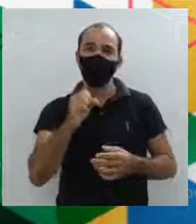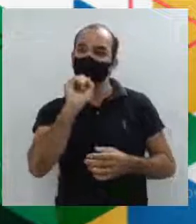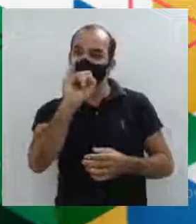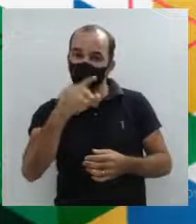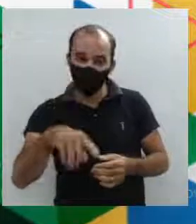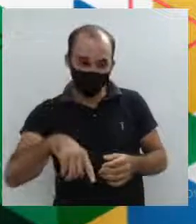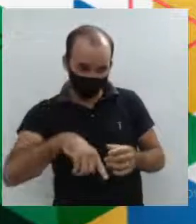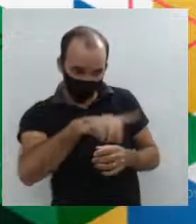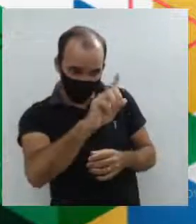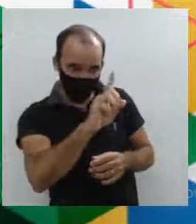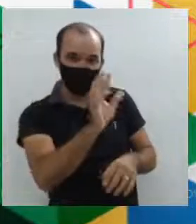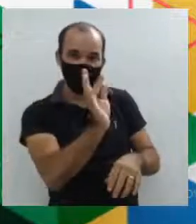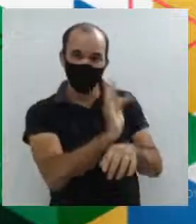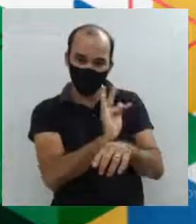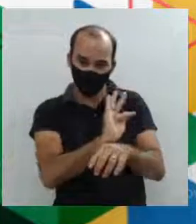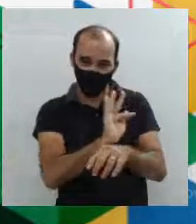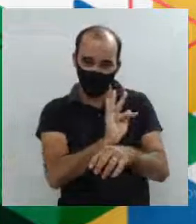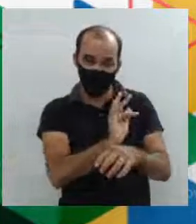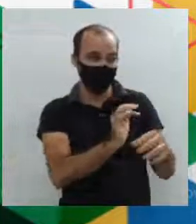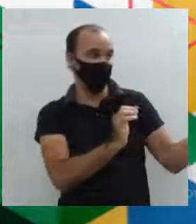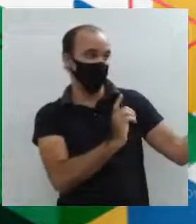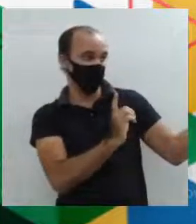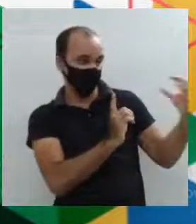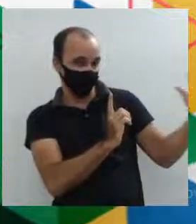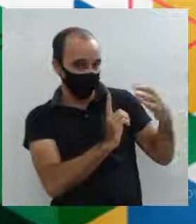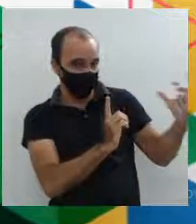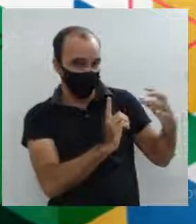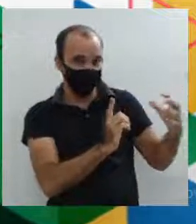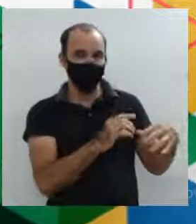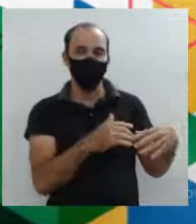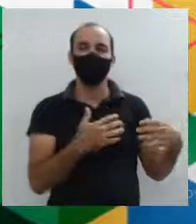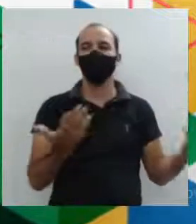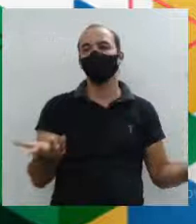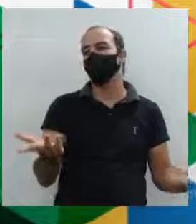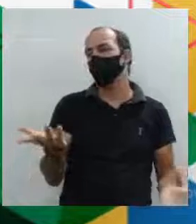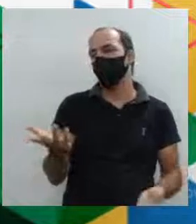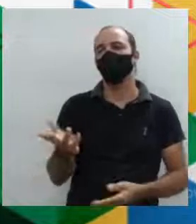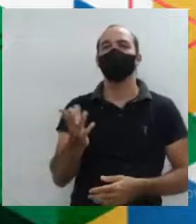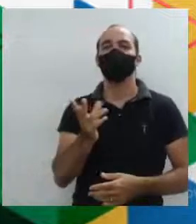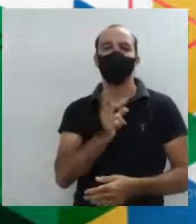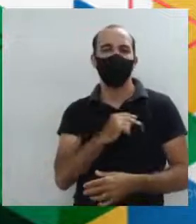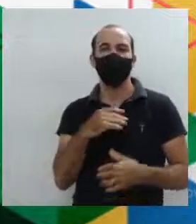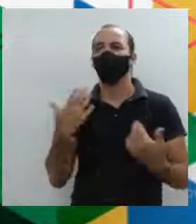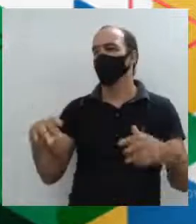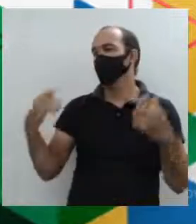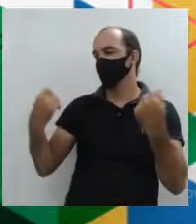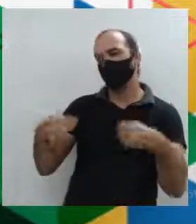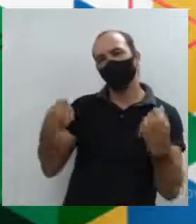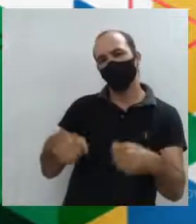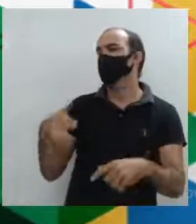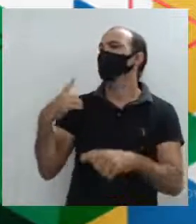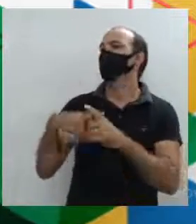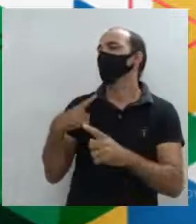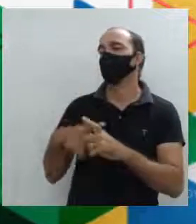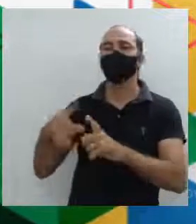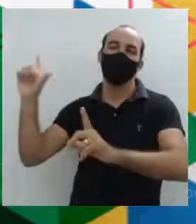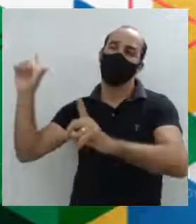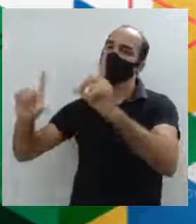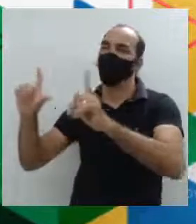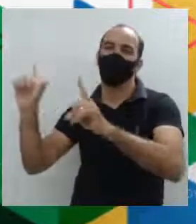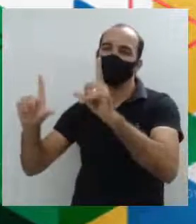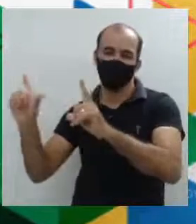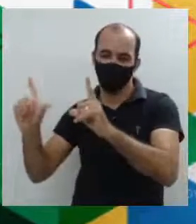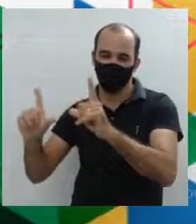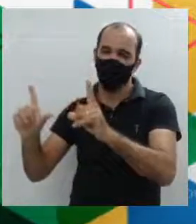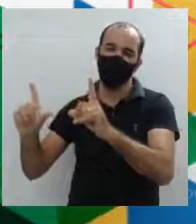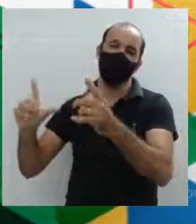uau, eu preciso, porque vi na televisão, vi na mídia, nas minhas redes sociais e disse que aquele era o melhor